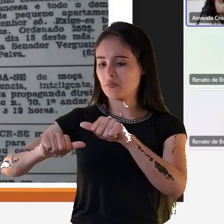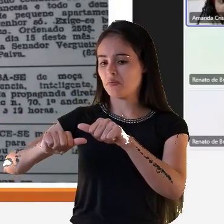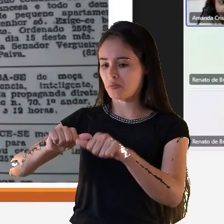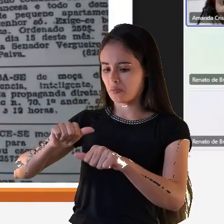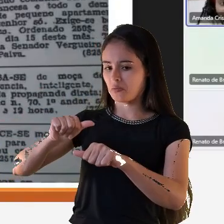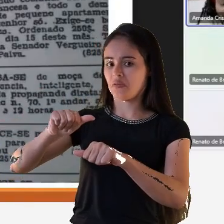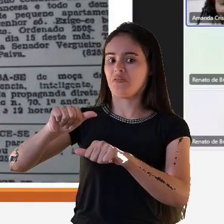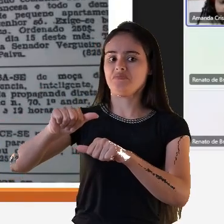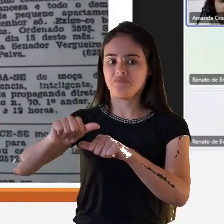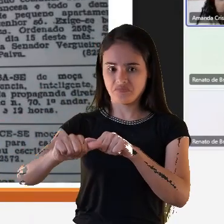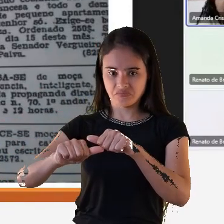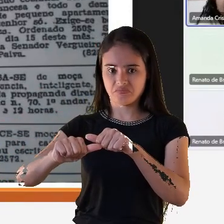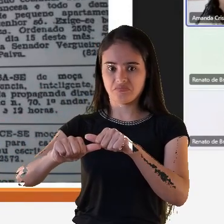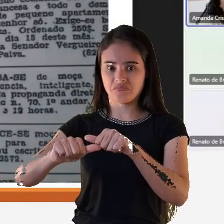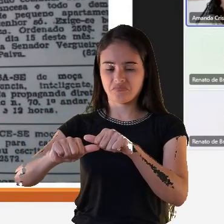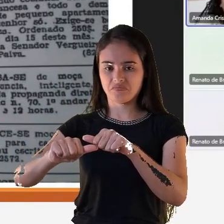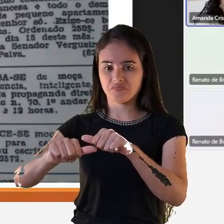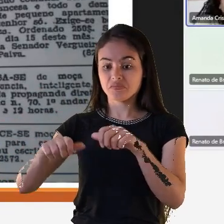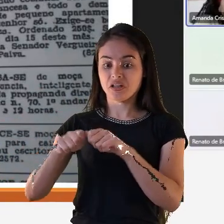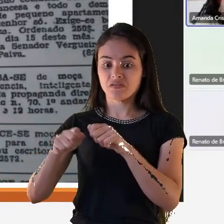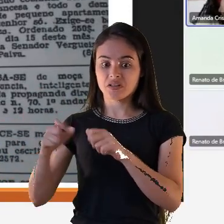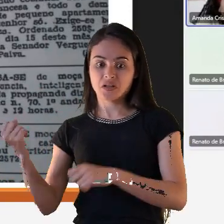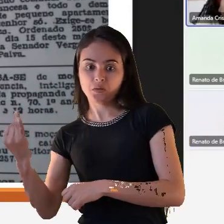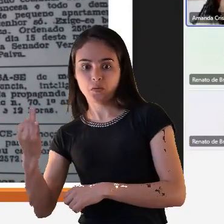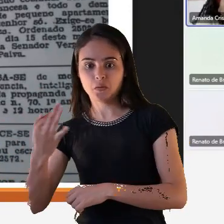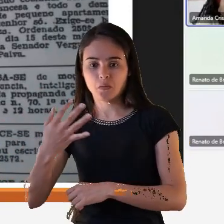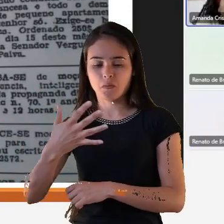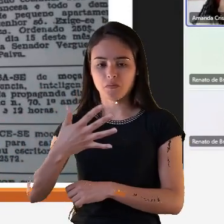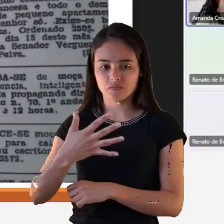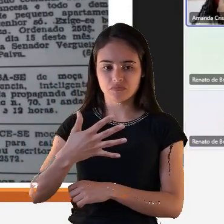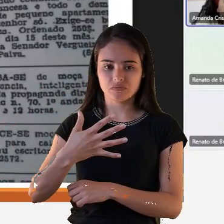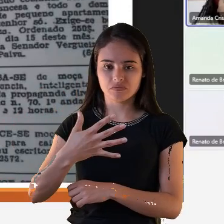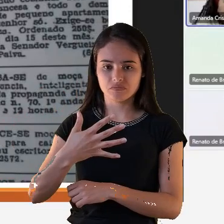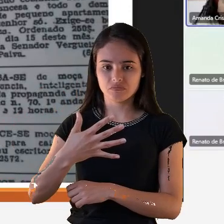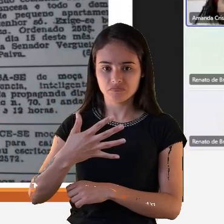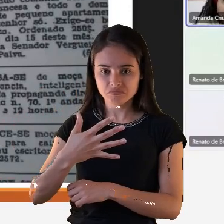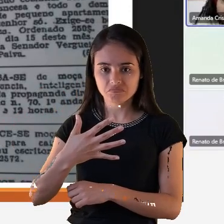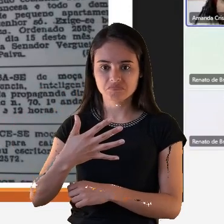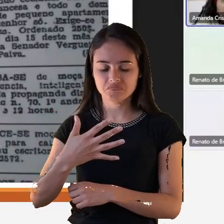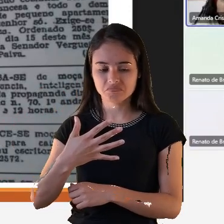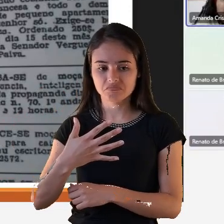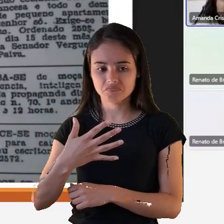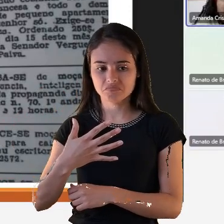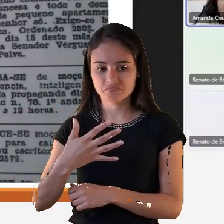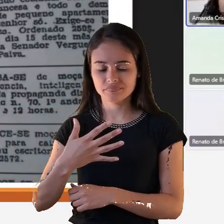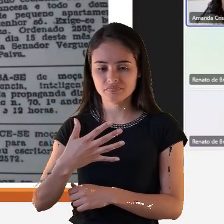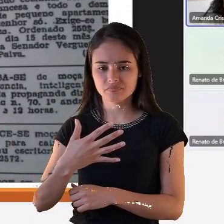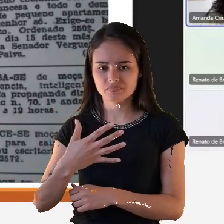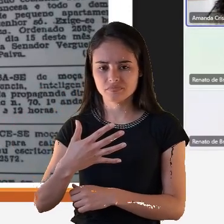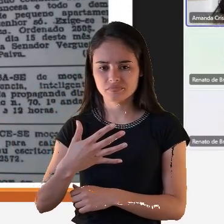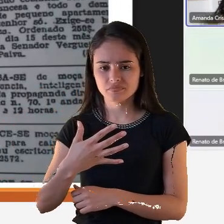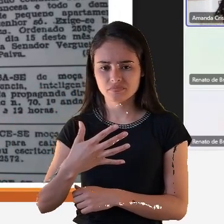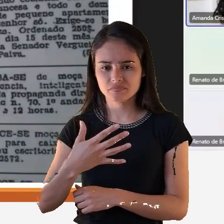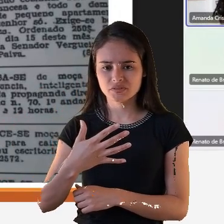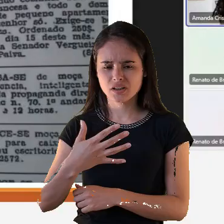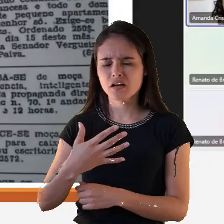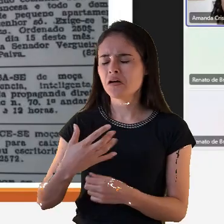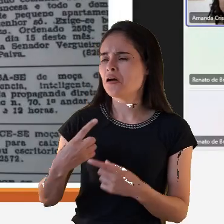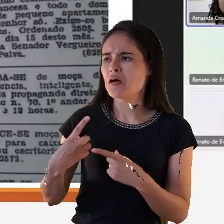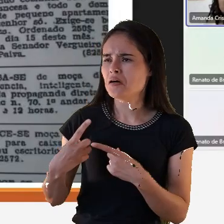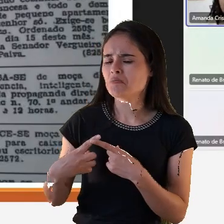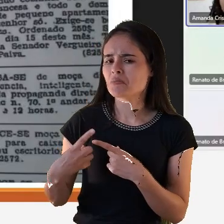invenções importantíssimas, né, em relação ao trabalho no Brasil, por que que essa